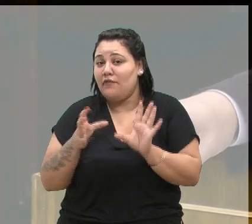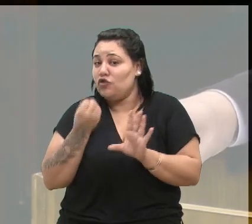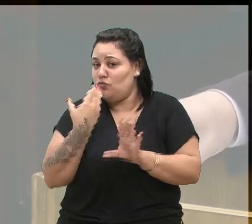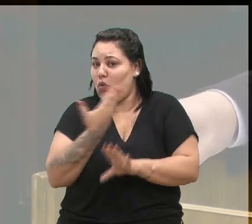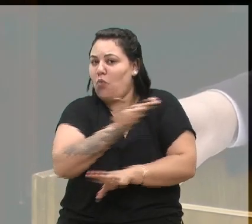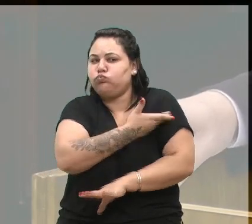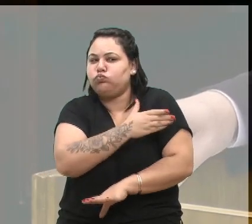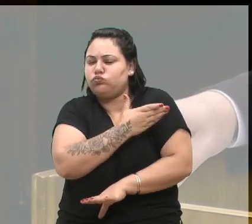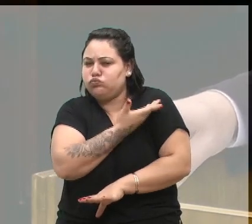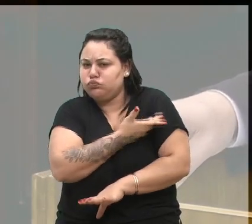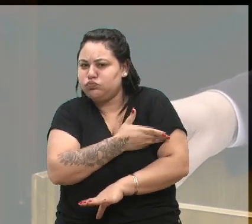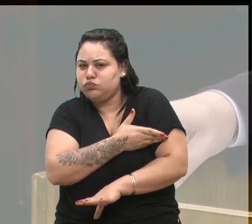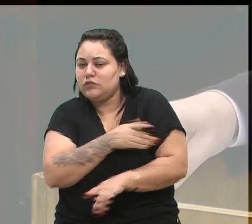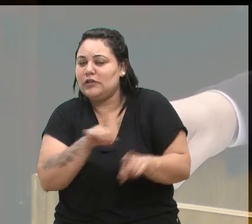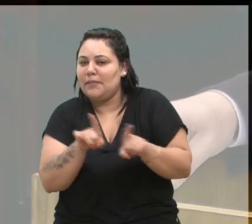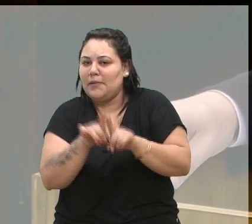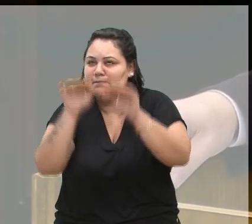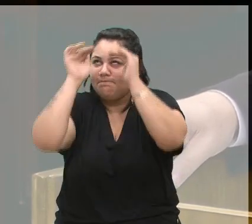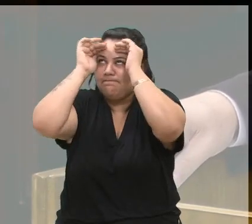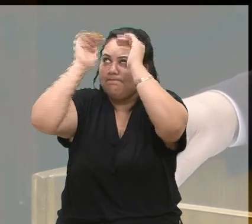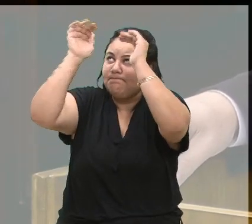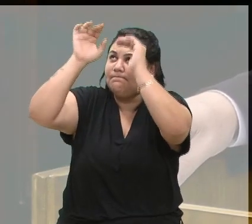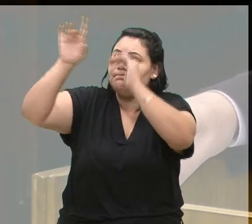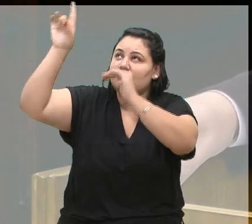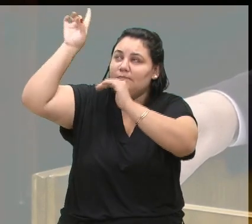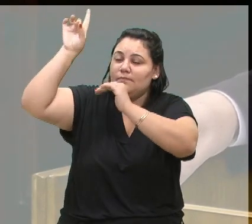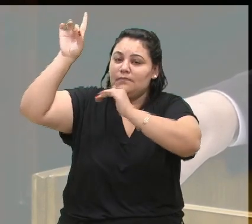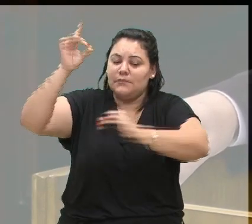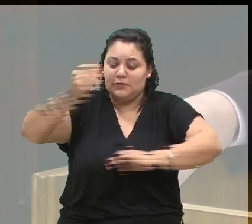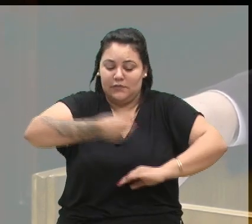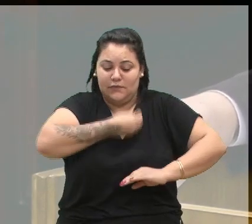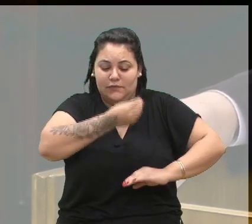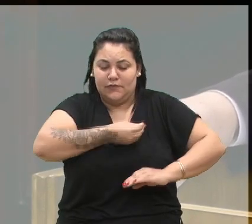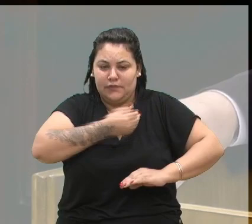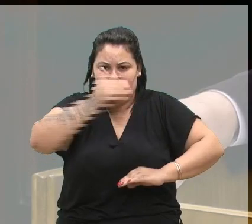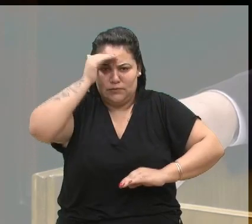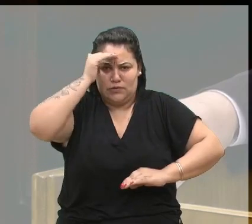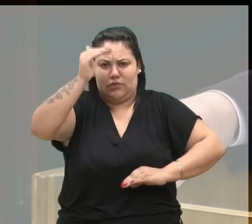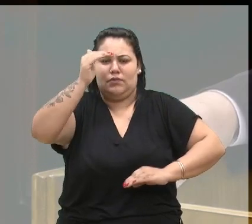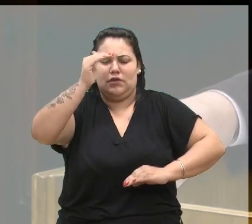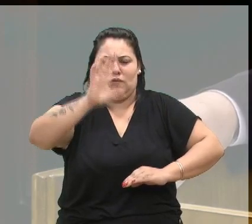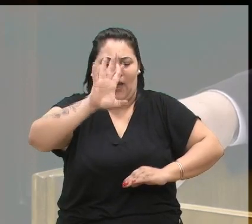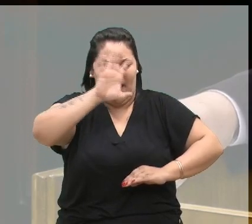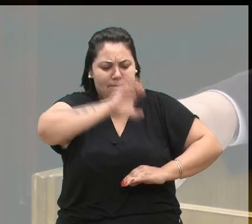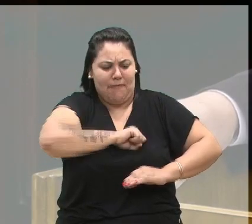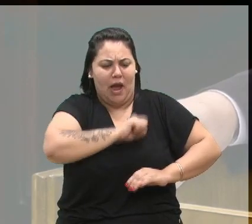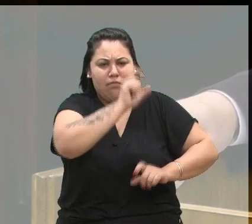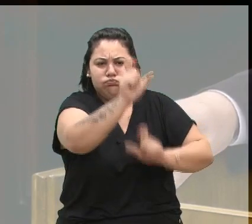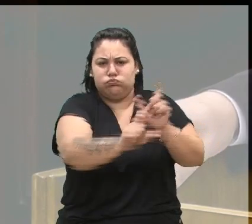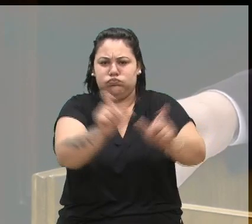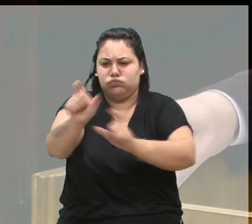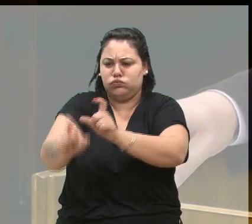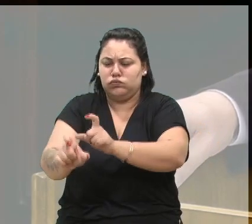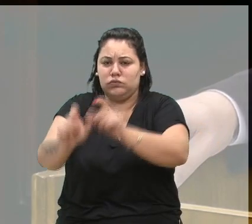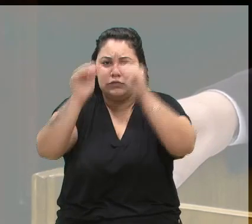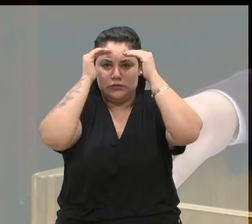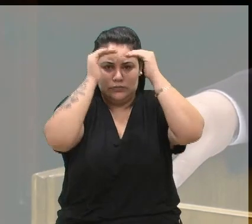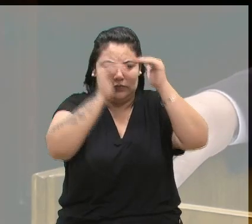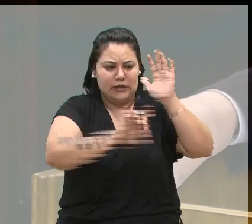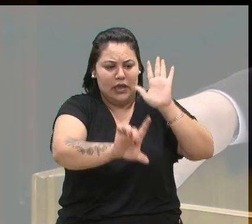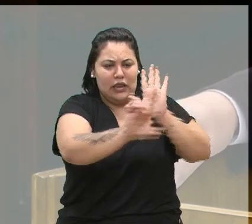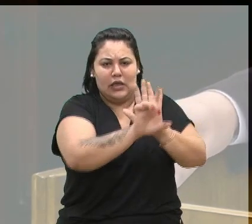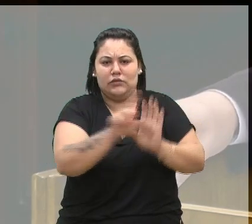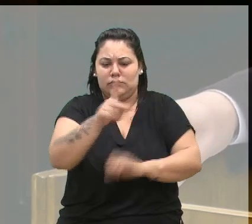buscavam cultuar Deus, viver segundo os ditames da honra, amar o próximo, obedecer às leis do